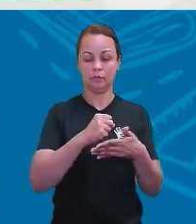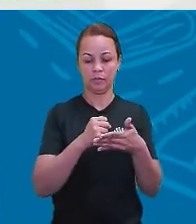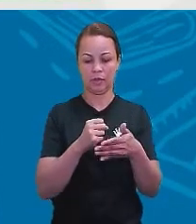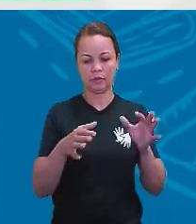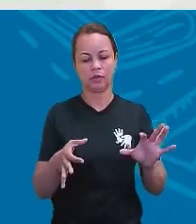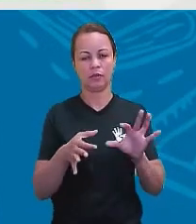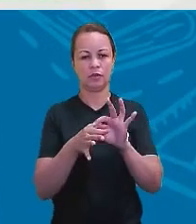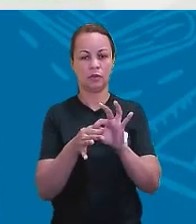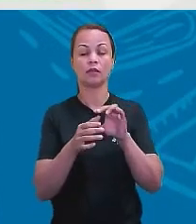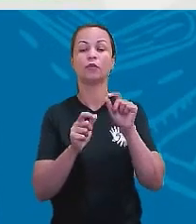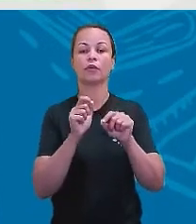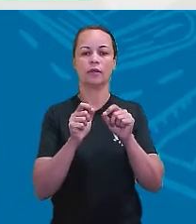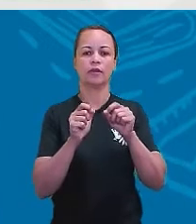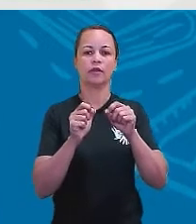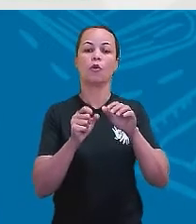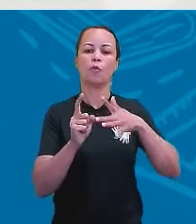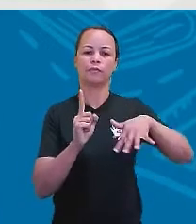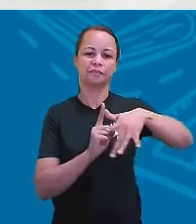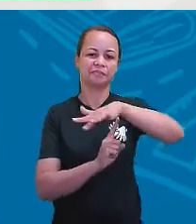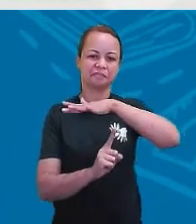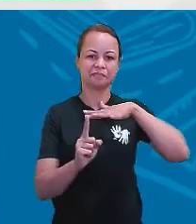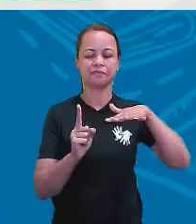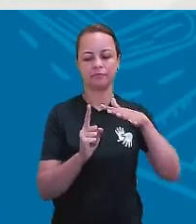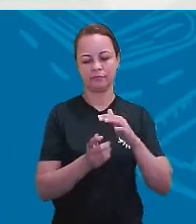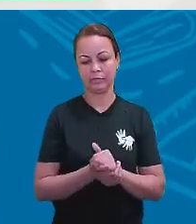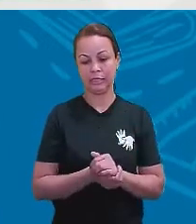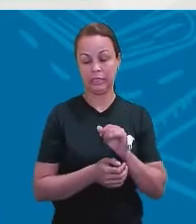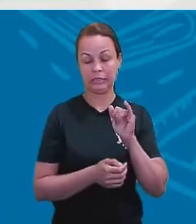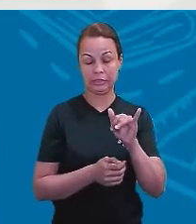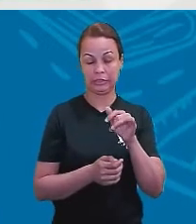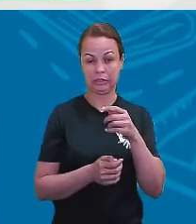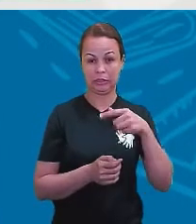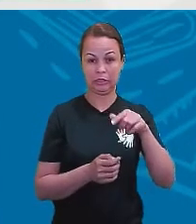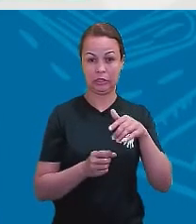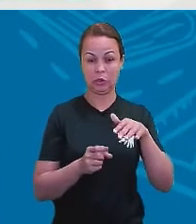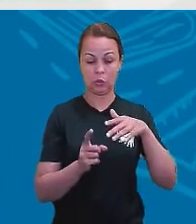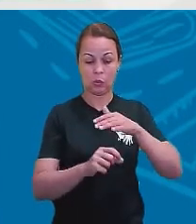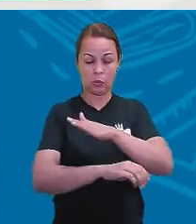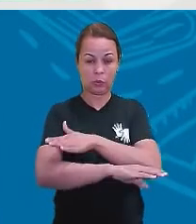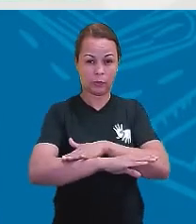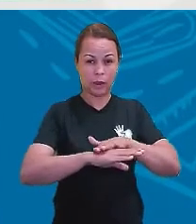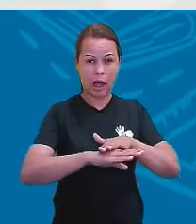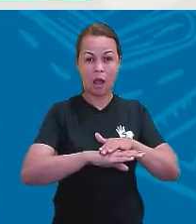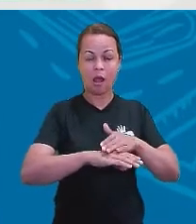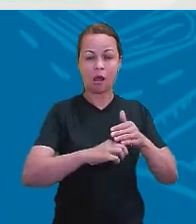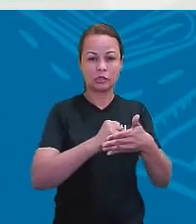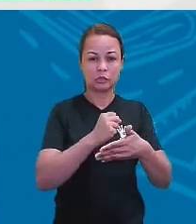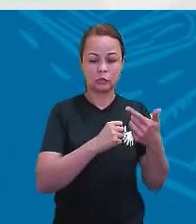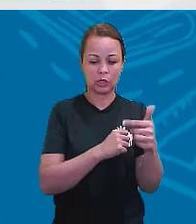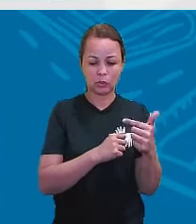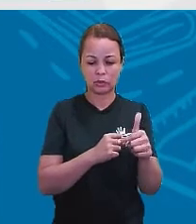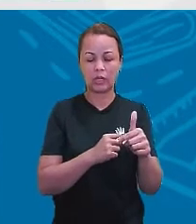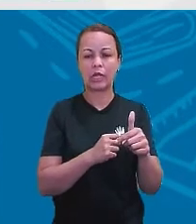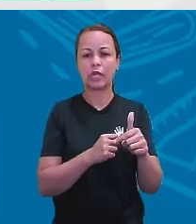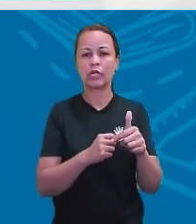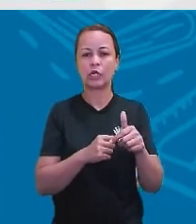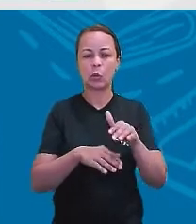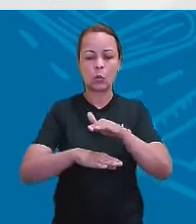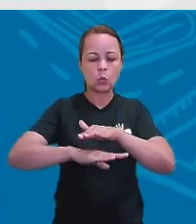associado com o meio ambiente. Se a gente não tem saneamento básico, significa dizer que o nosso ambiente ele vai estar doente, porque aquele esgoto ele